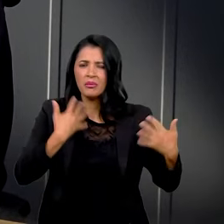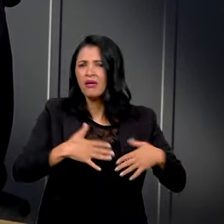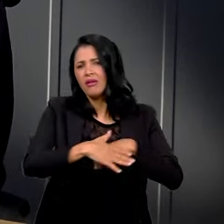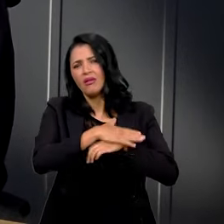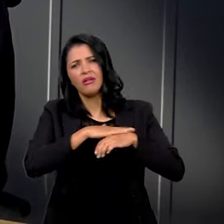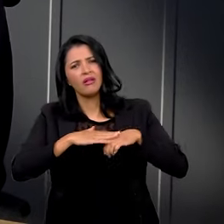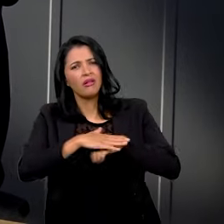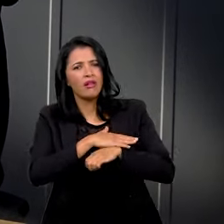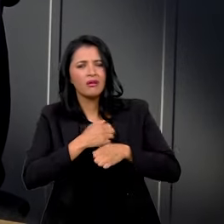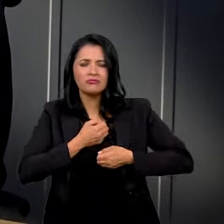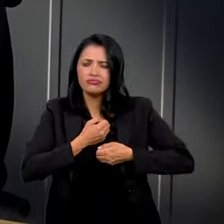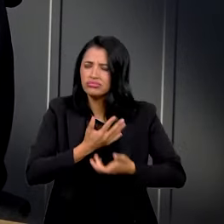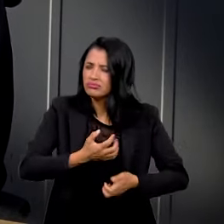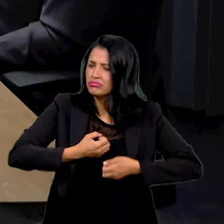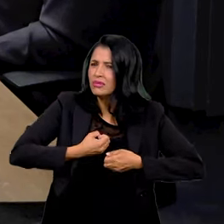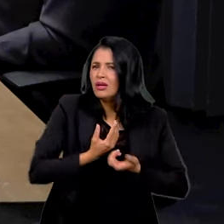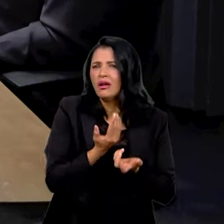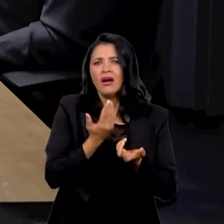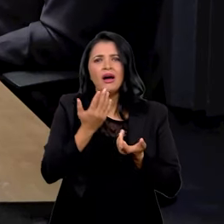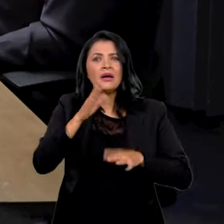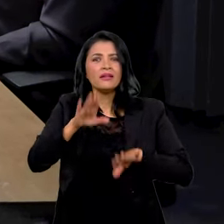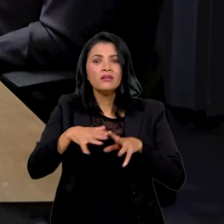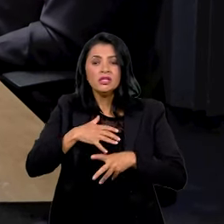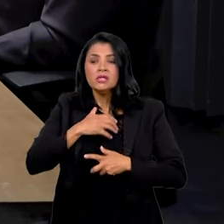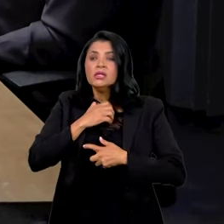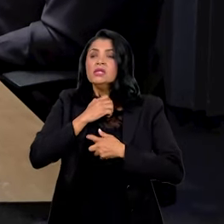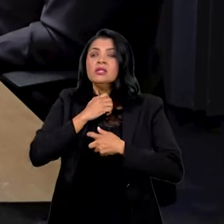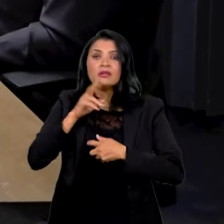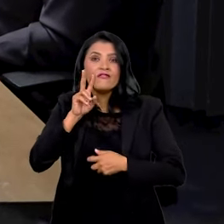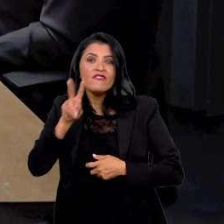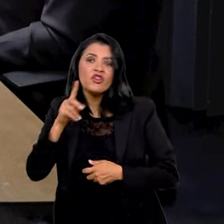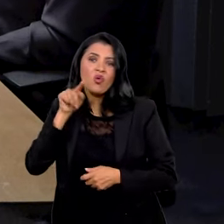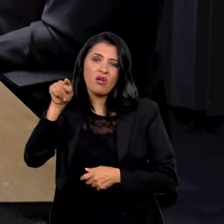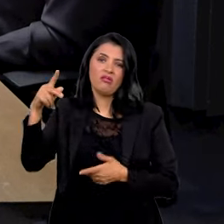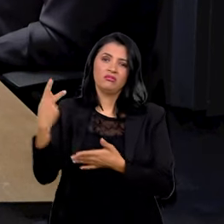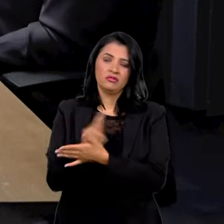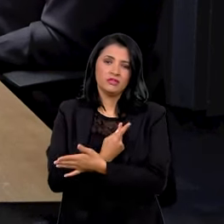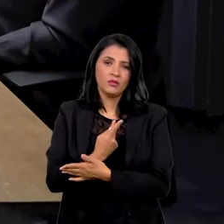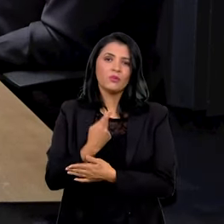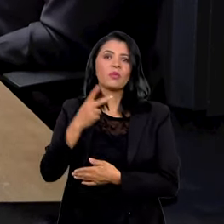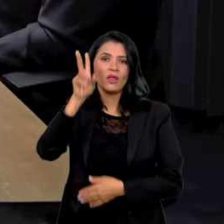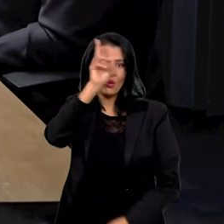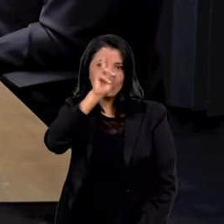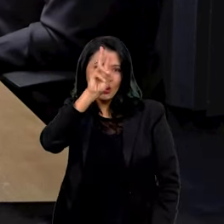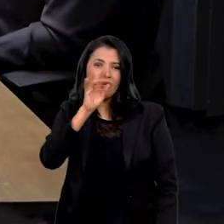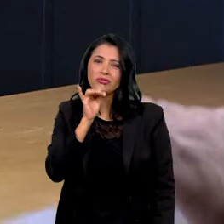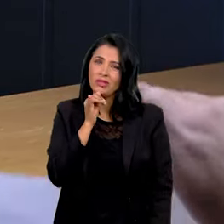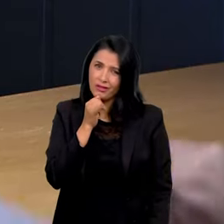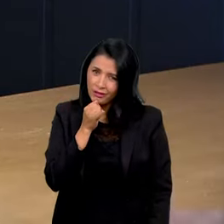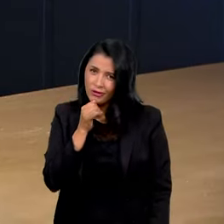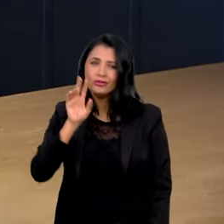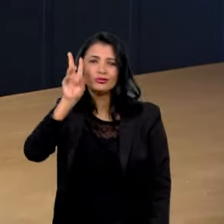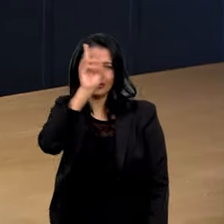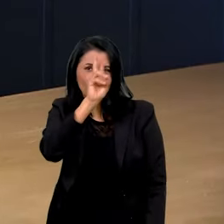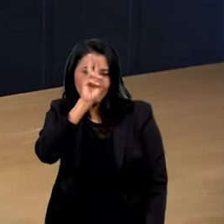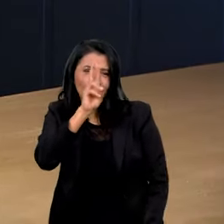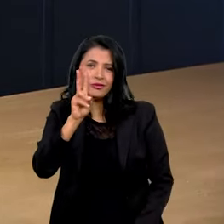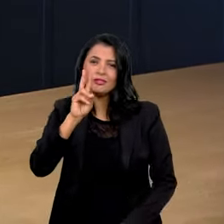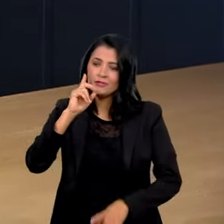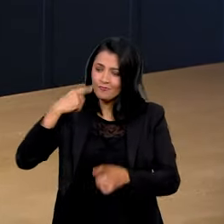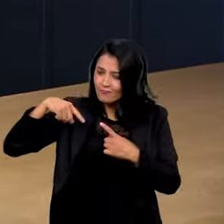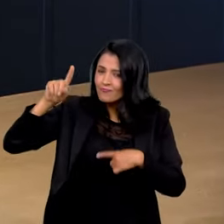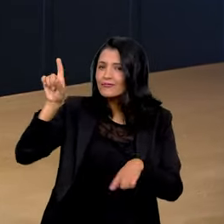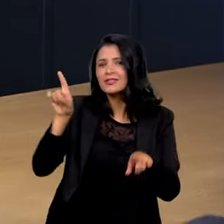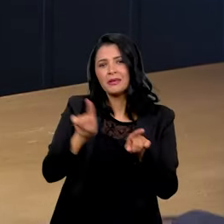histórias de superação também mas são histórias que devem ser escutadas devem ser respeitadas e devem ser cuidadas com o objetivo